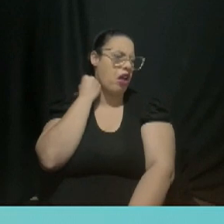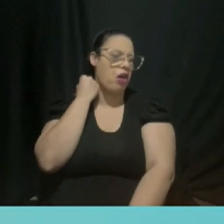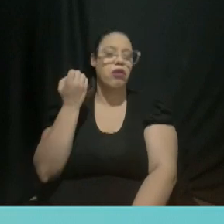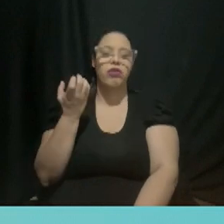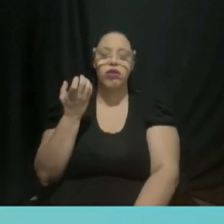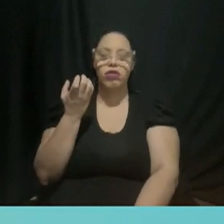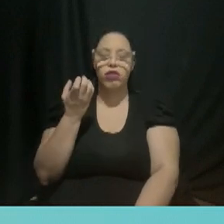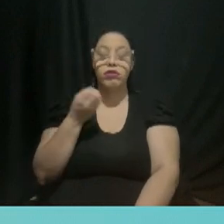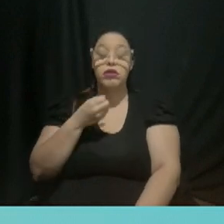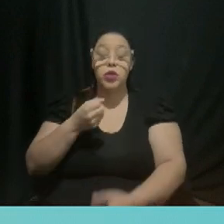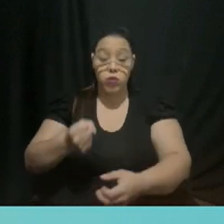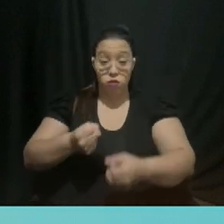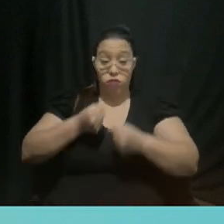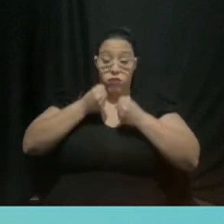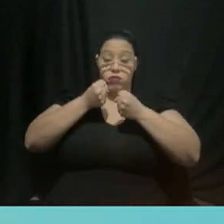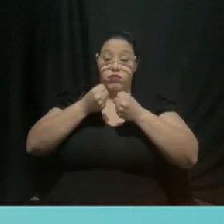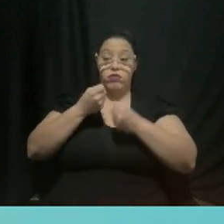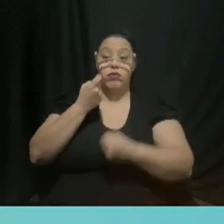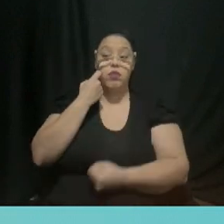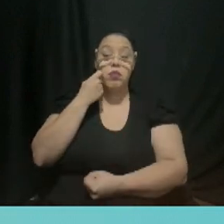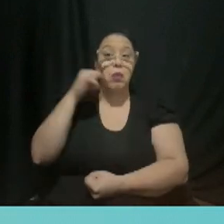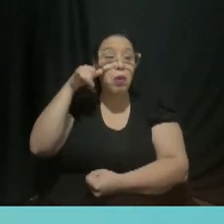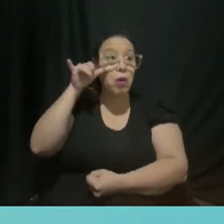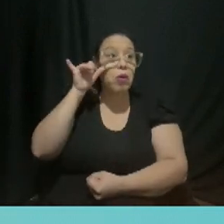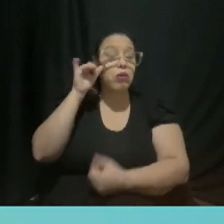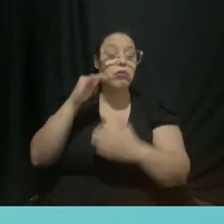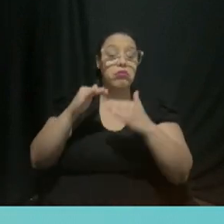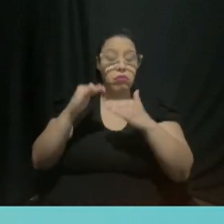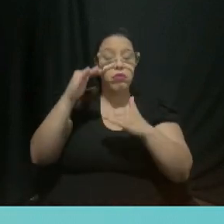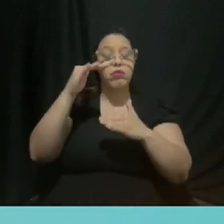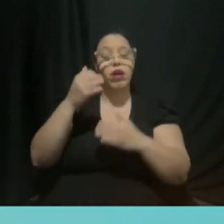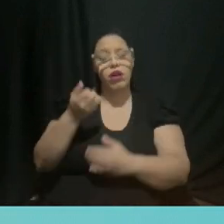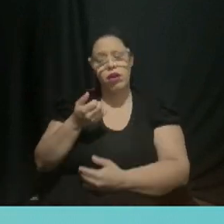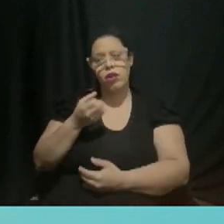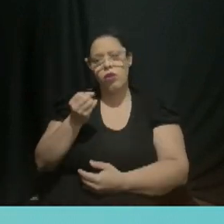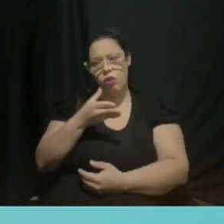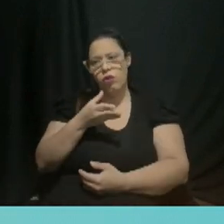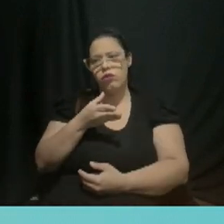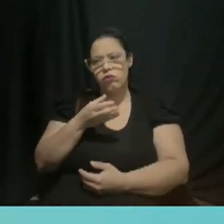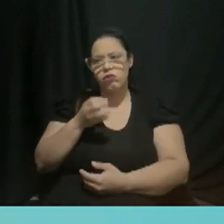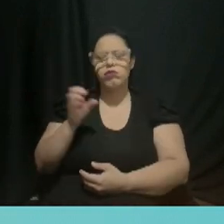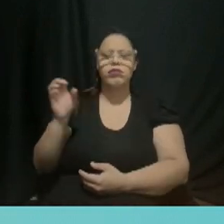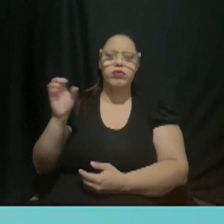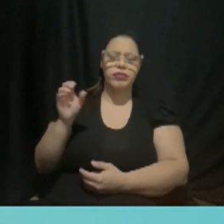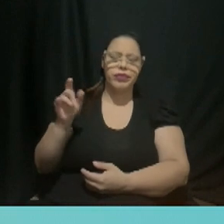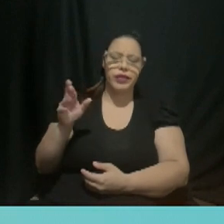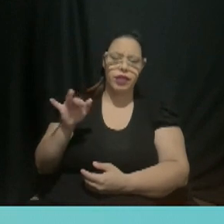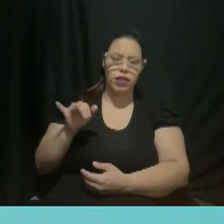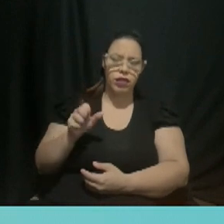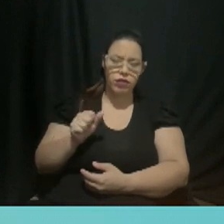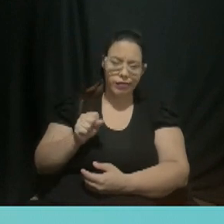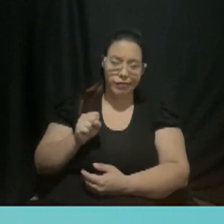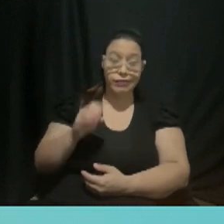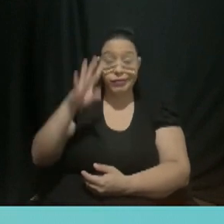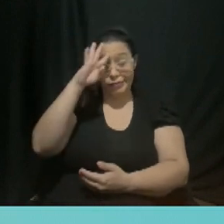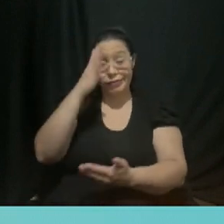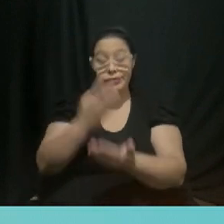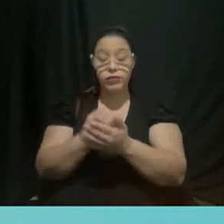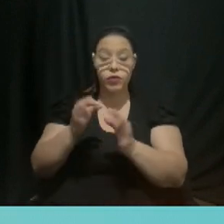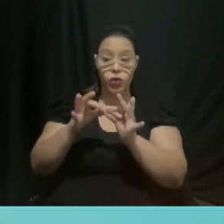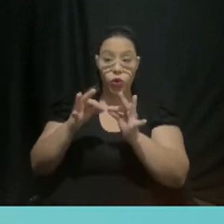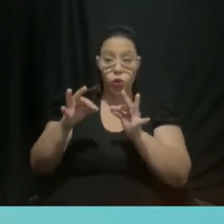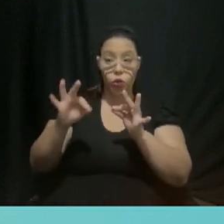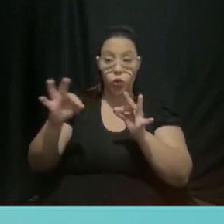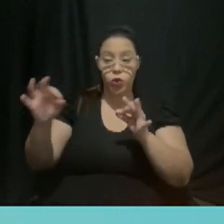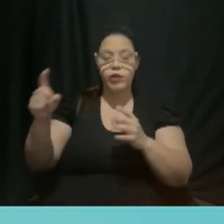o de peixes búfalos mais jovens. Cientistas acreditam que a longevidade da espécie se dá por conta da dificuldade que